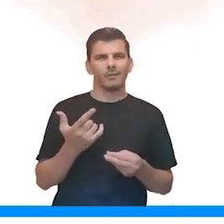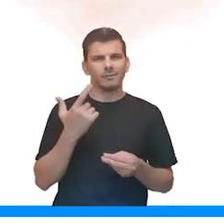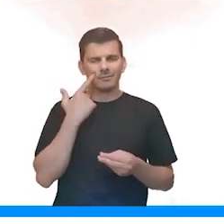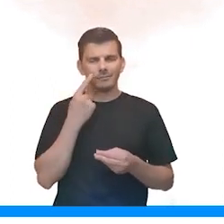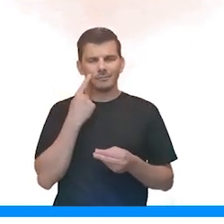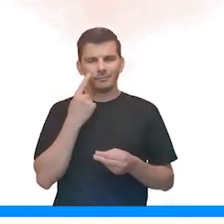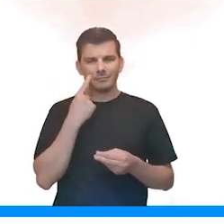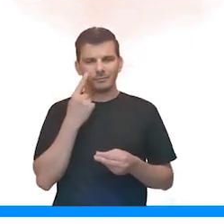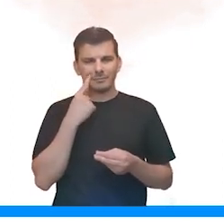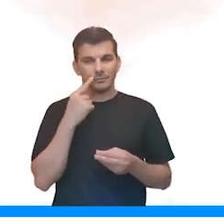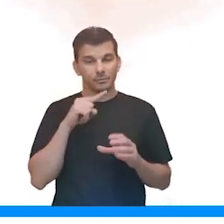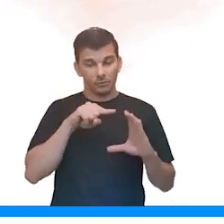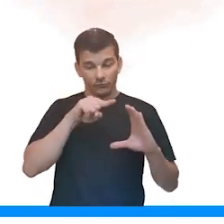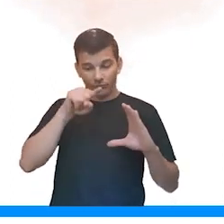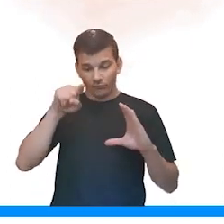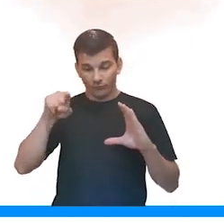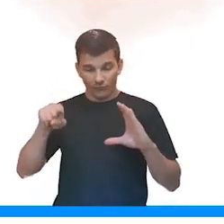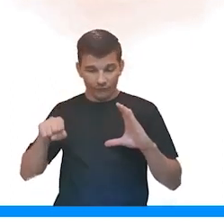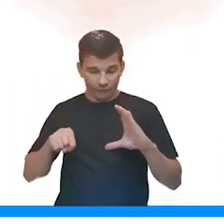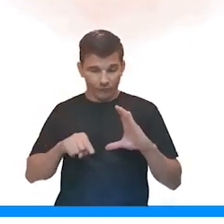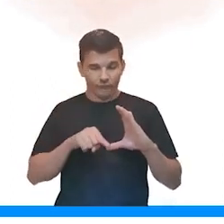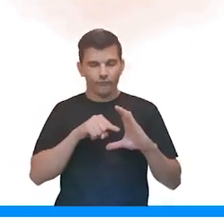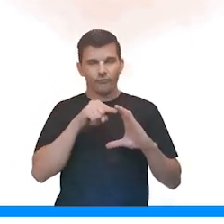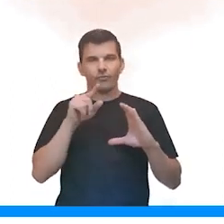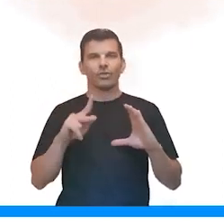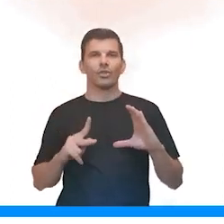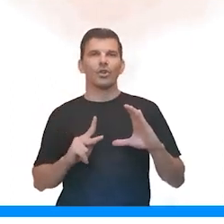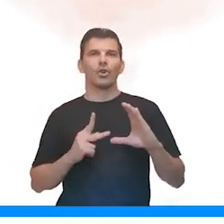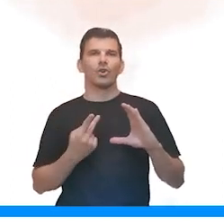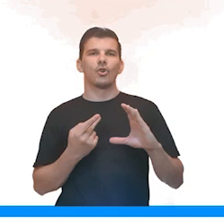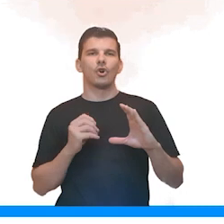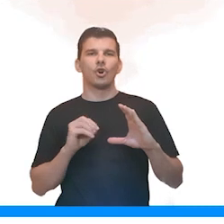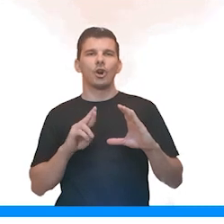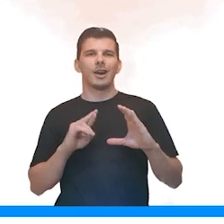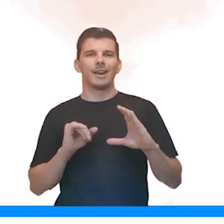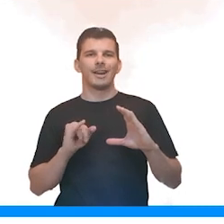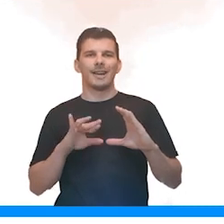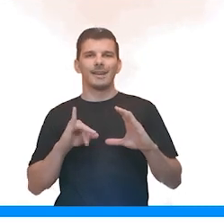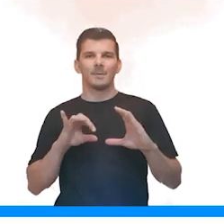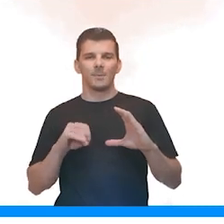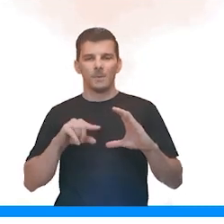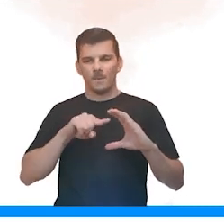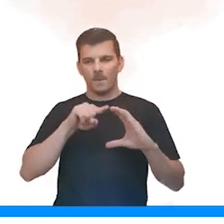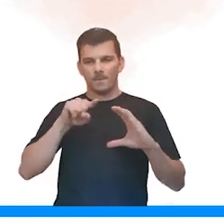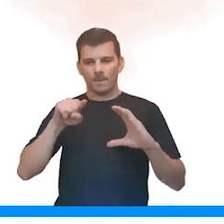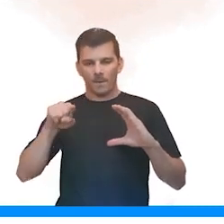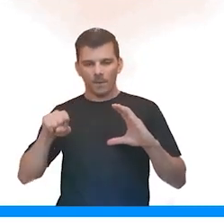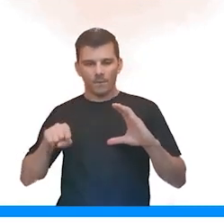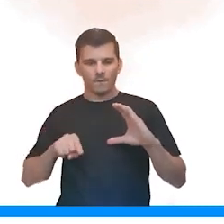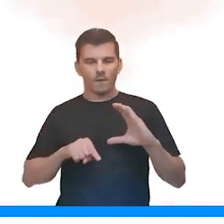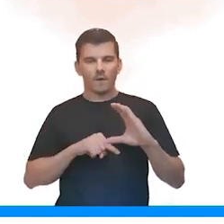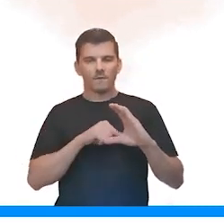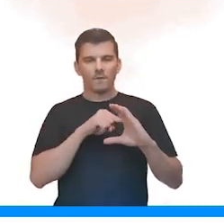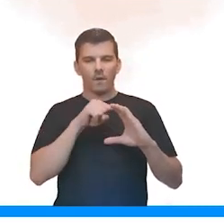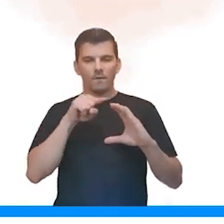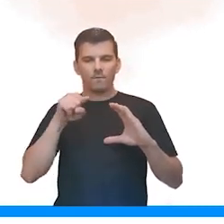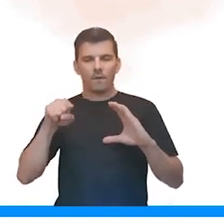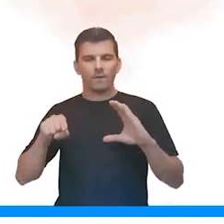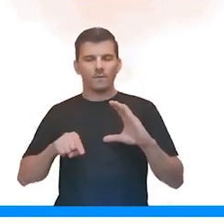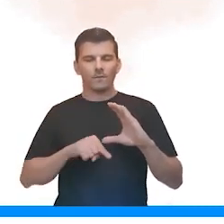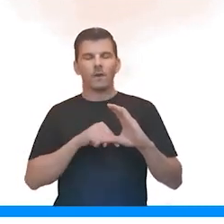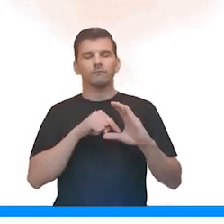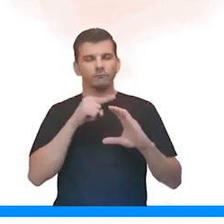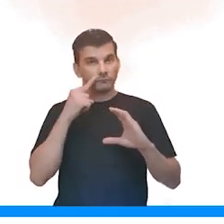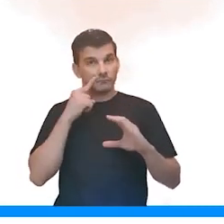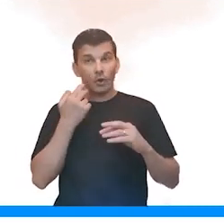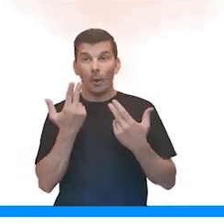desse ciclo, ó. Ó, galera, ó, é o sentido horário, não é? Não é o sentido horário, vocês estão percebendo, ó, A pro B, B pro C e